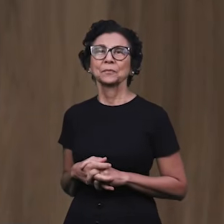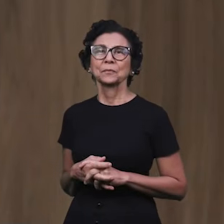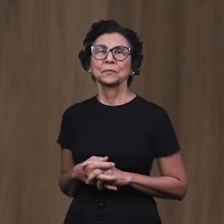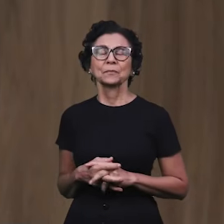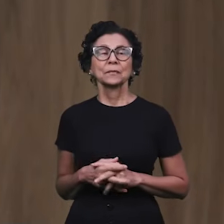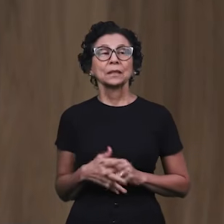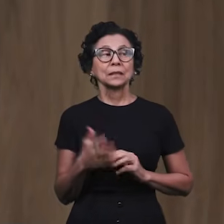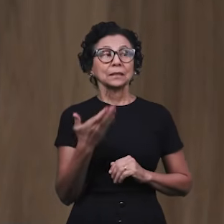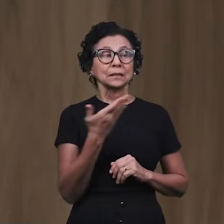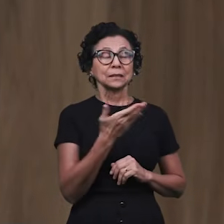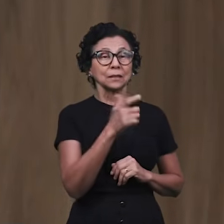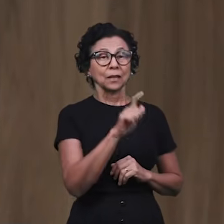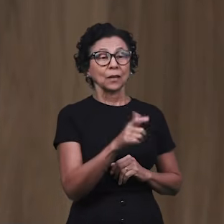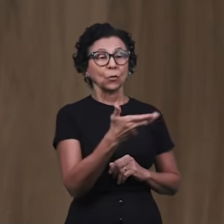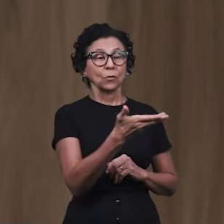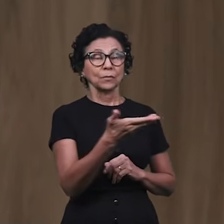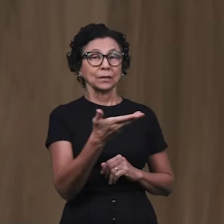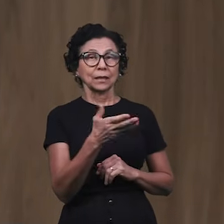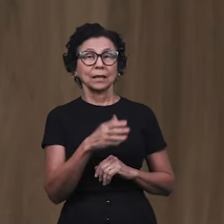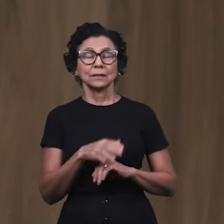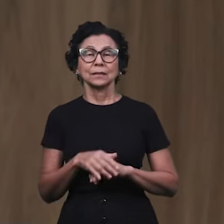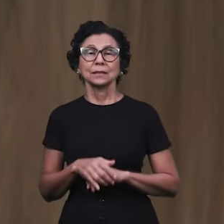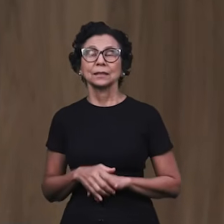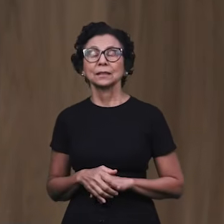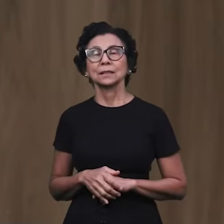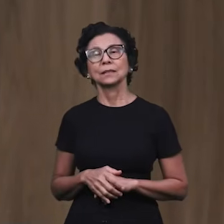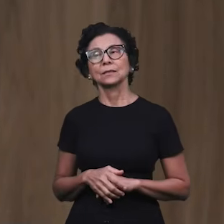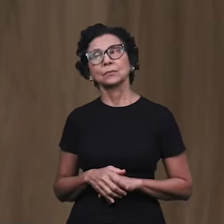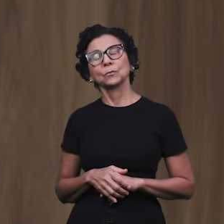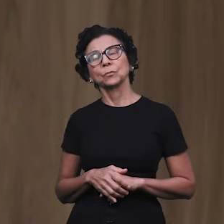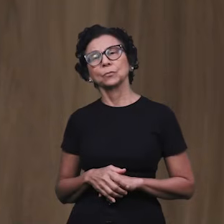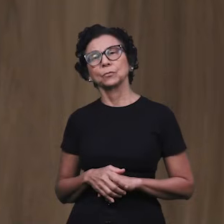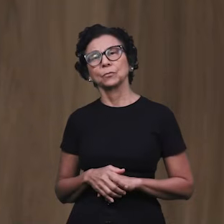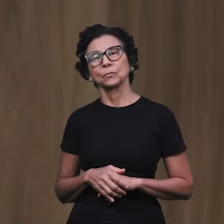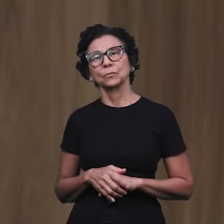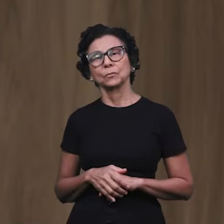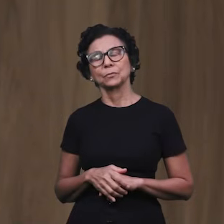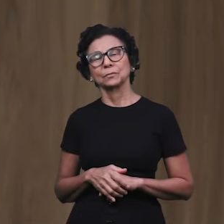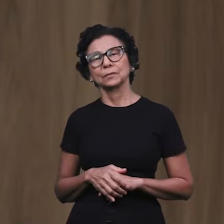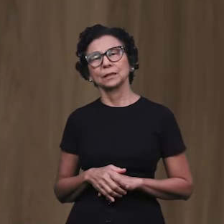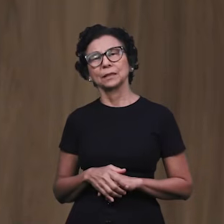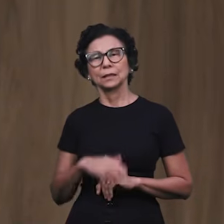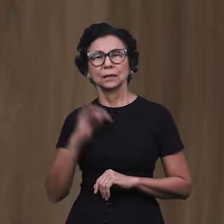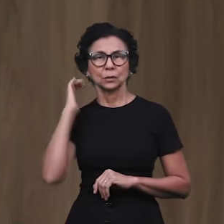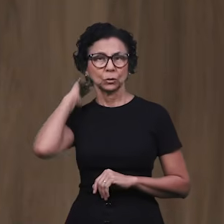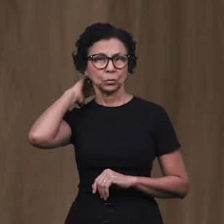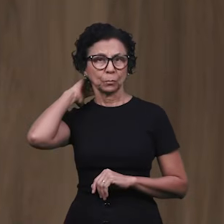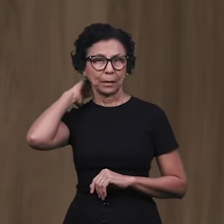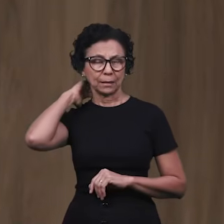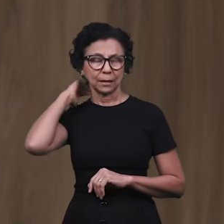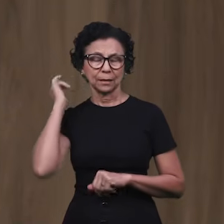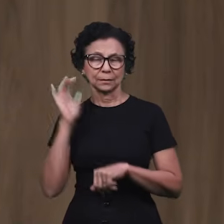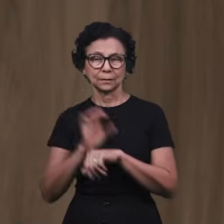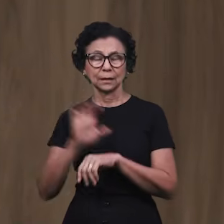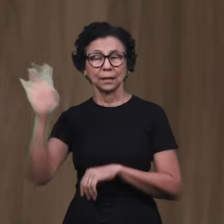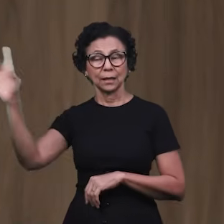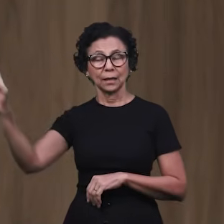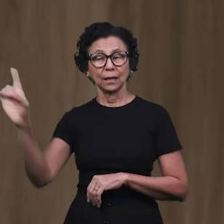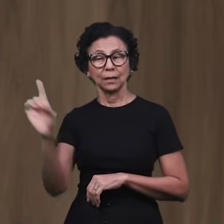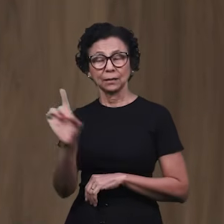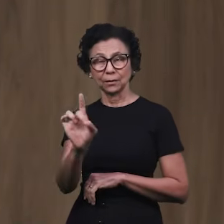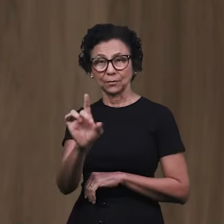veio do Pará para o Seminário Unidos em Família e ela fez um trabalho muito importante recentemente na